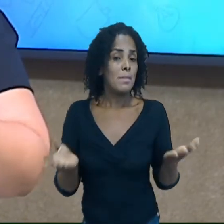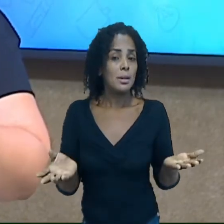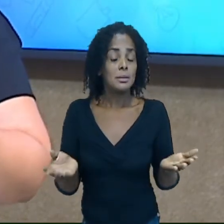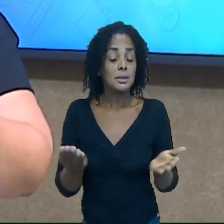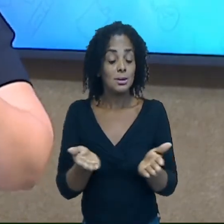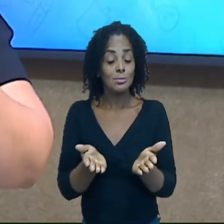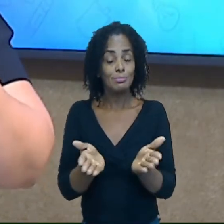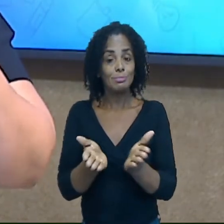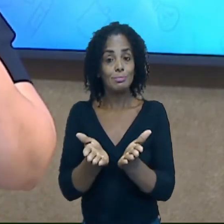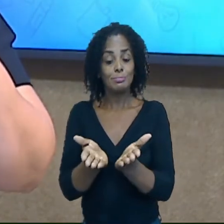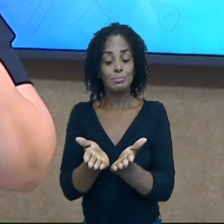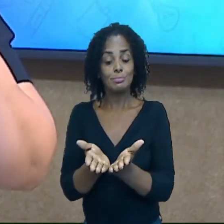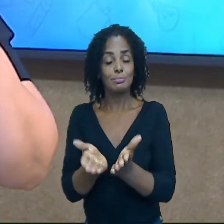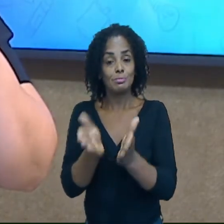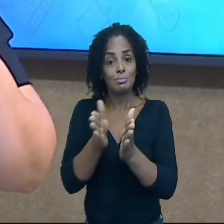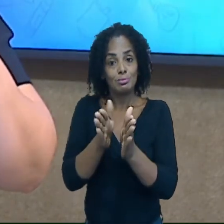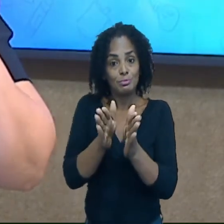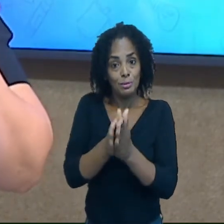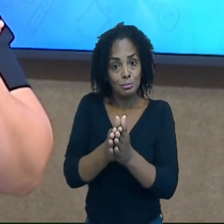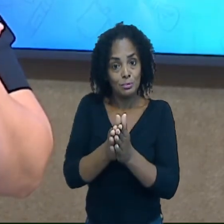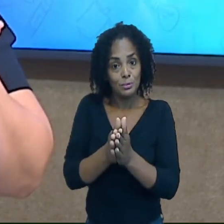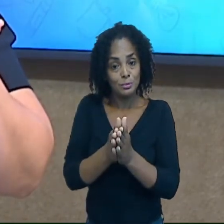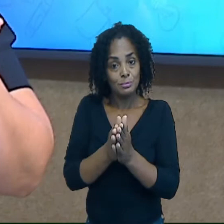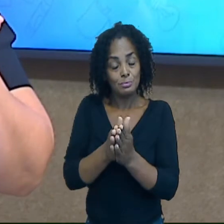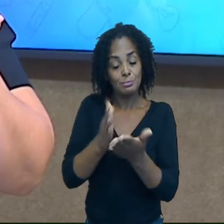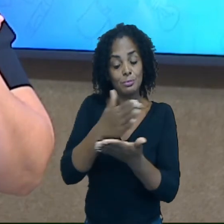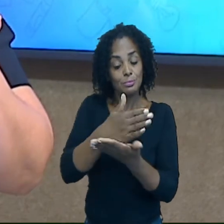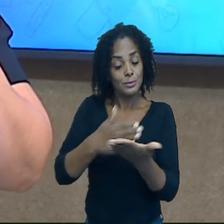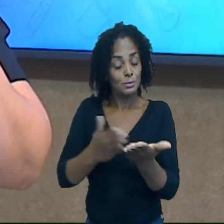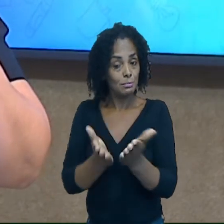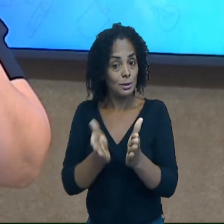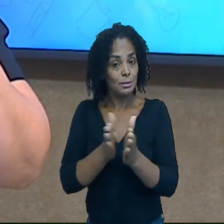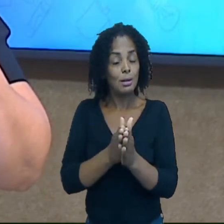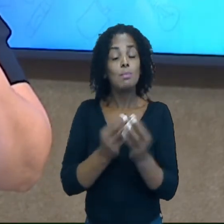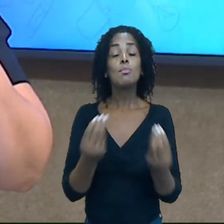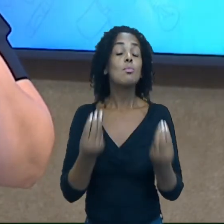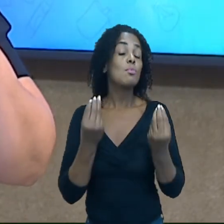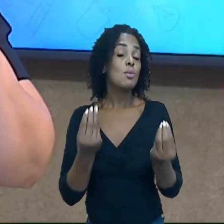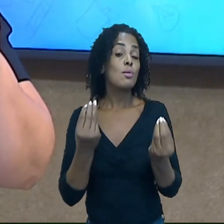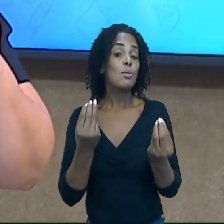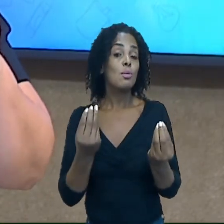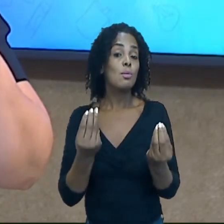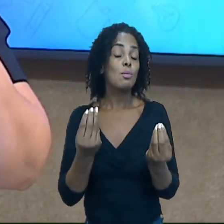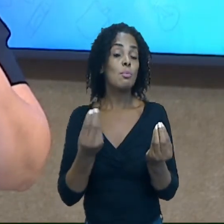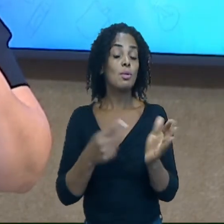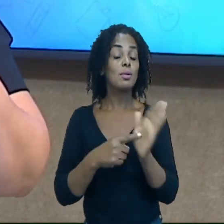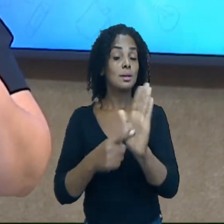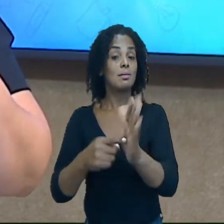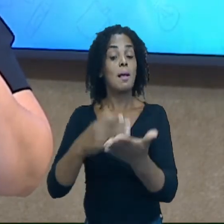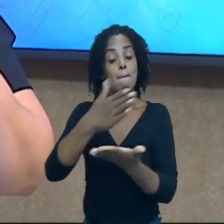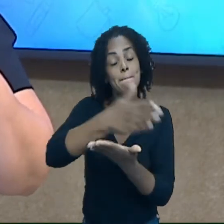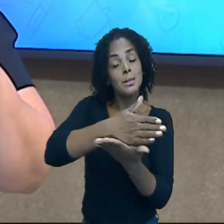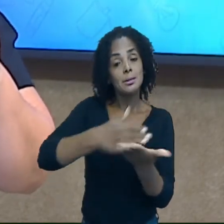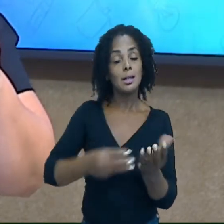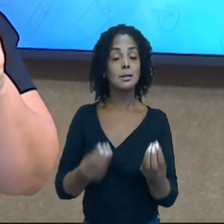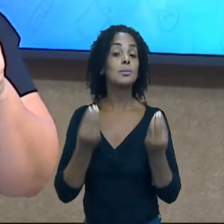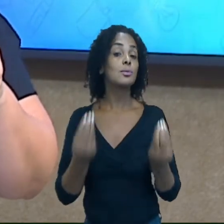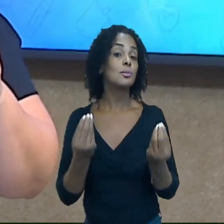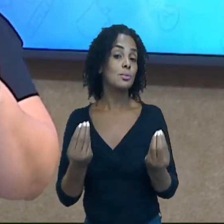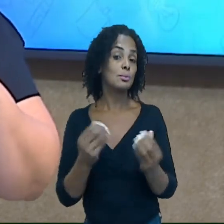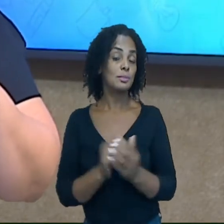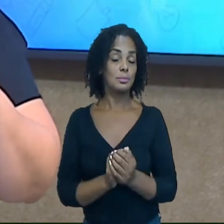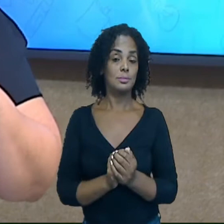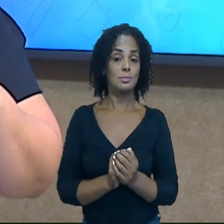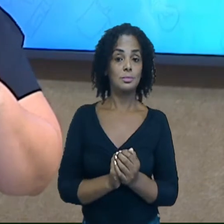eu partisse essa folha ao meio, como eu representaria a metade desta folha? É